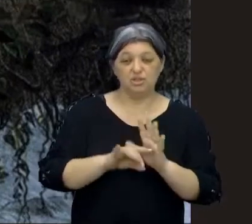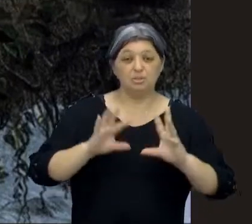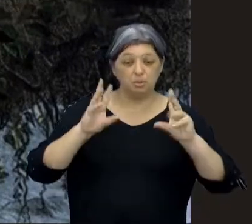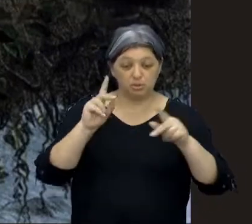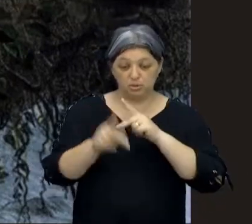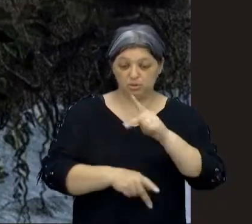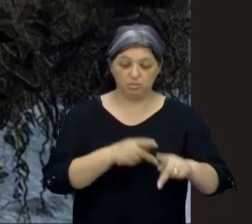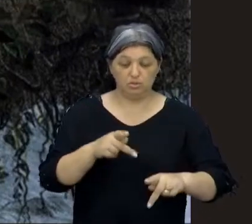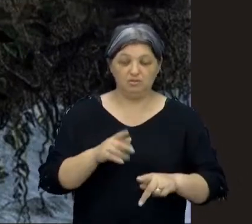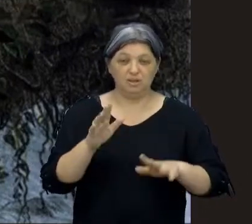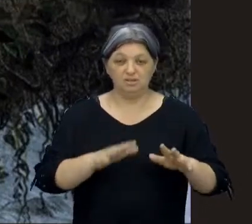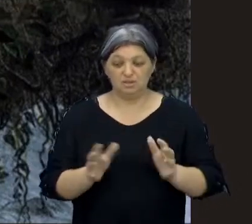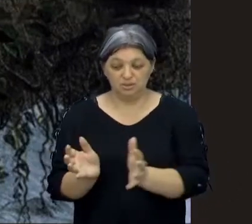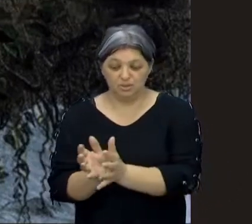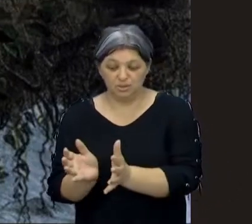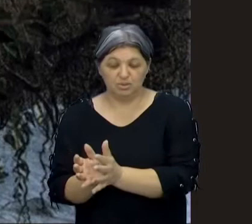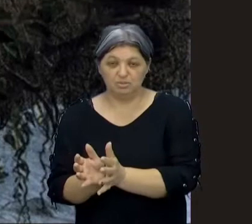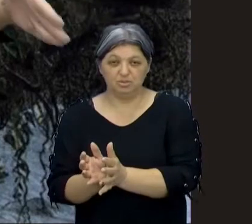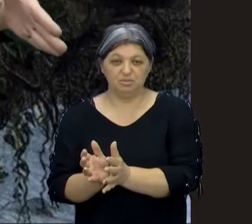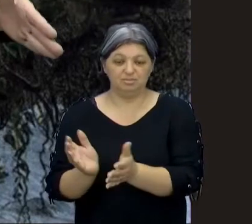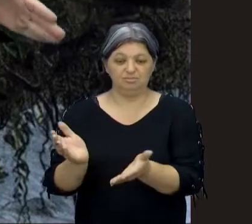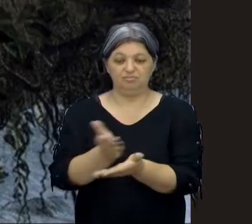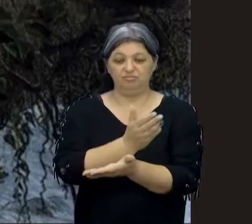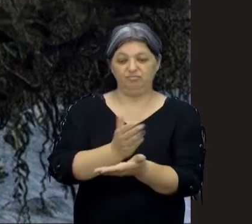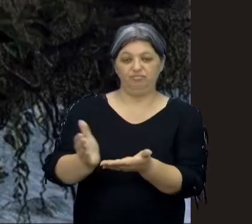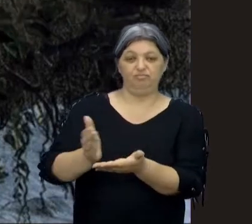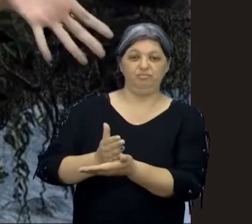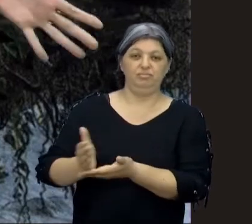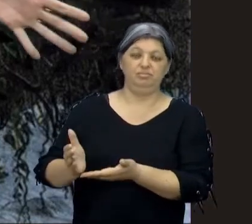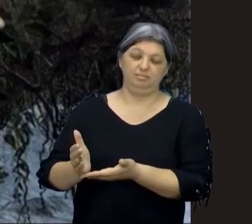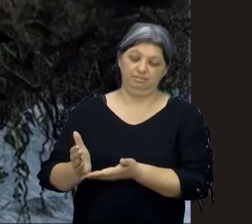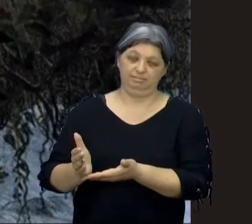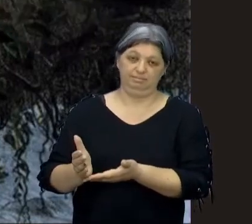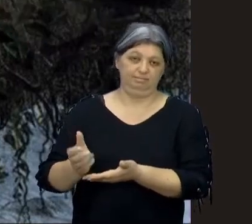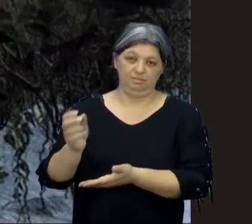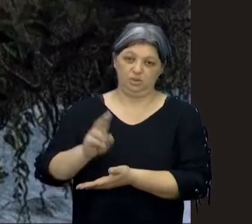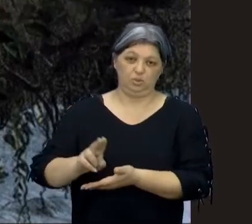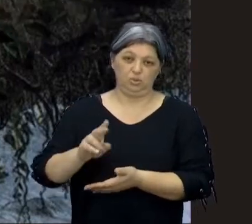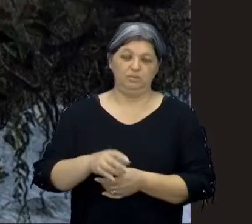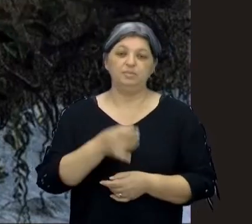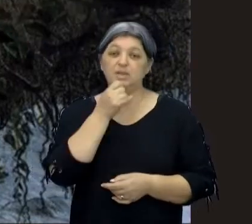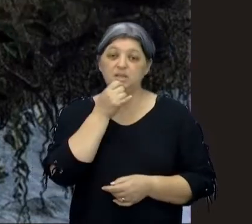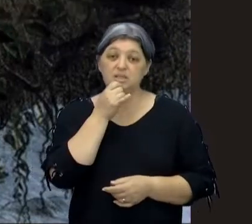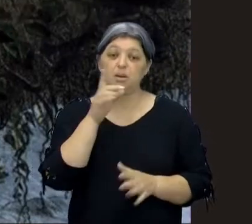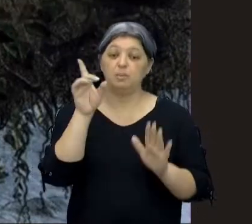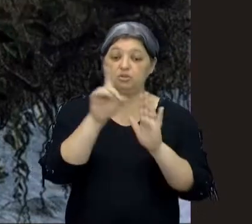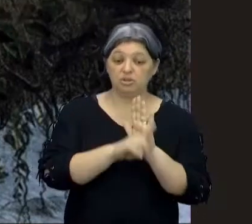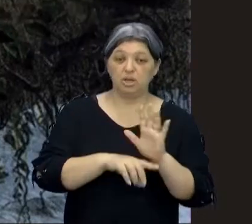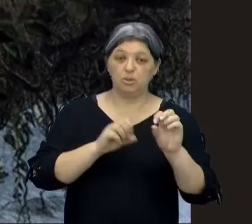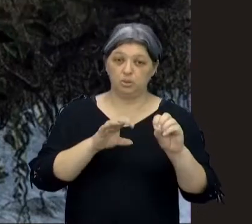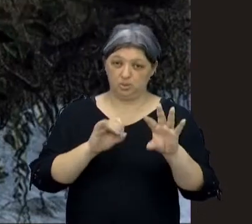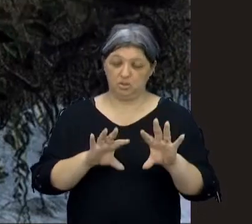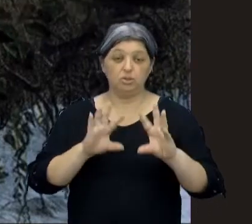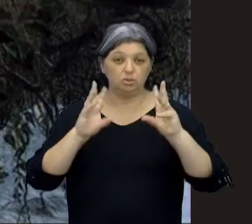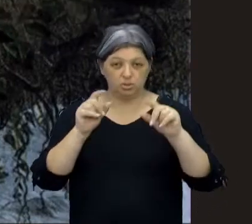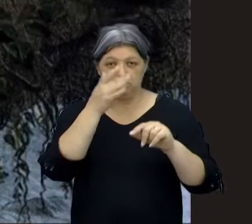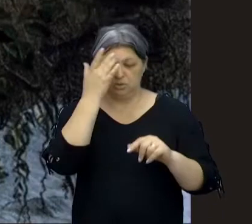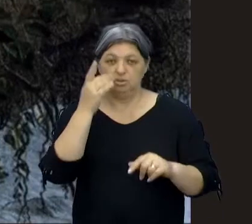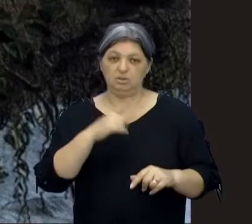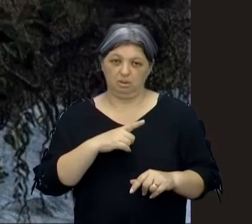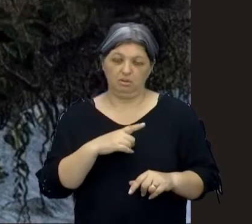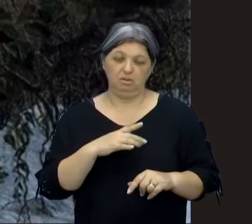muitas vezes não são assim tão bem aplicados a eles né então por exemplo direito à educação todo mundo tem